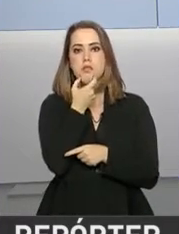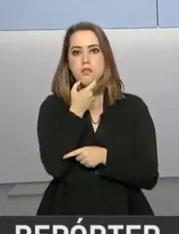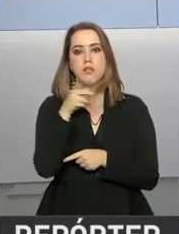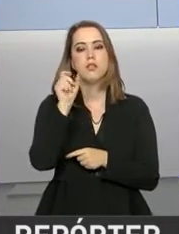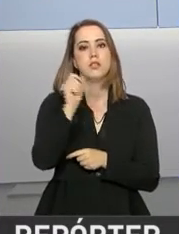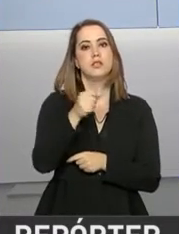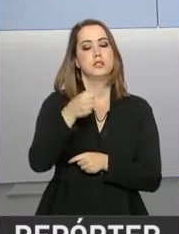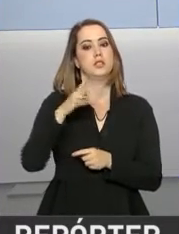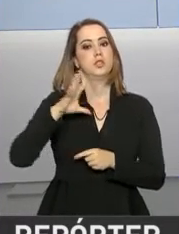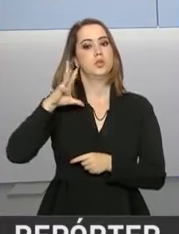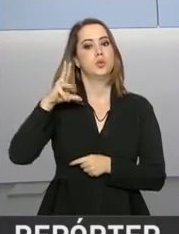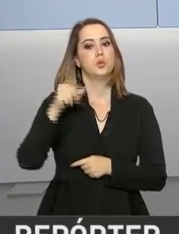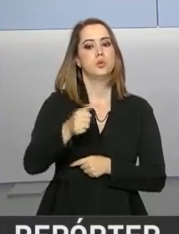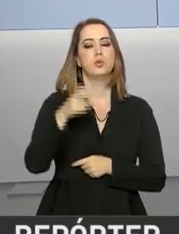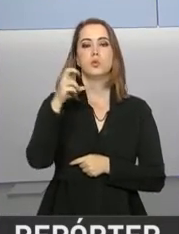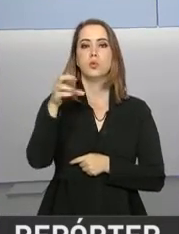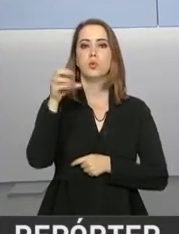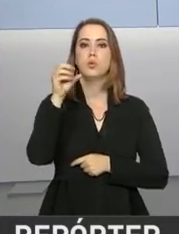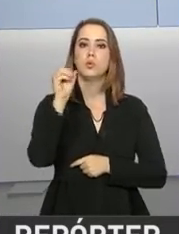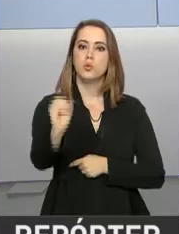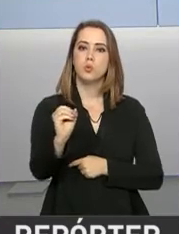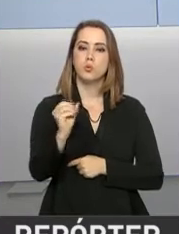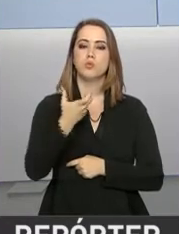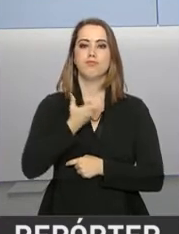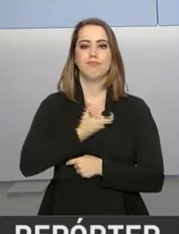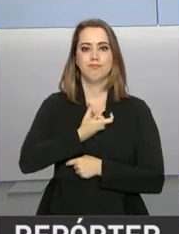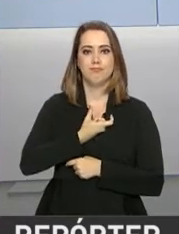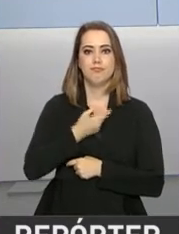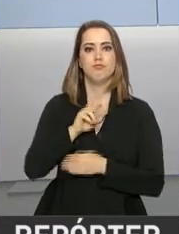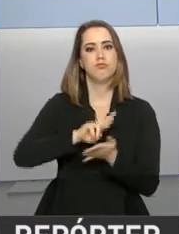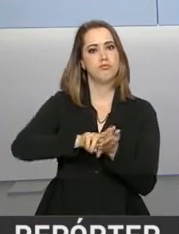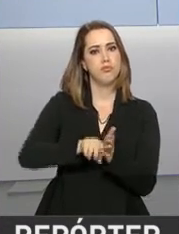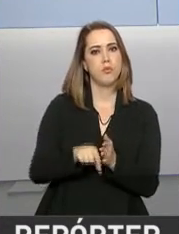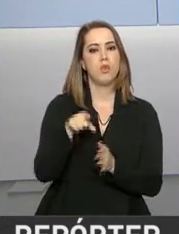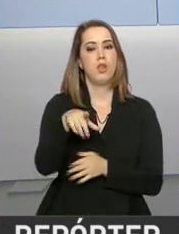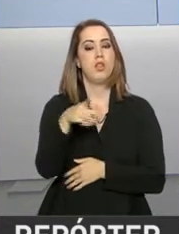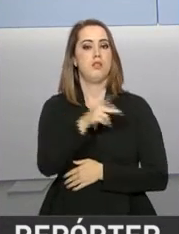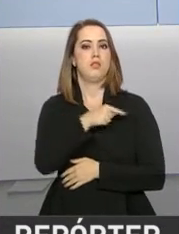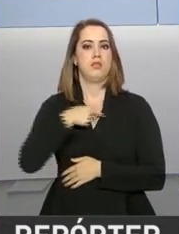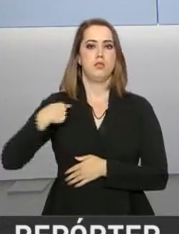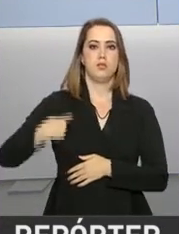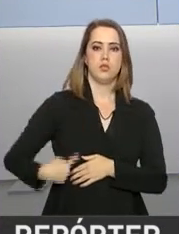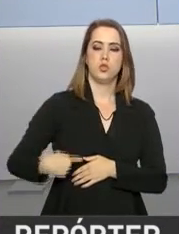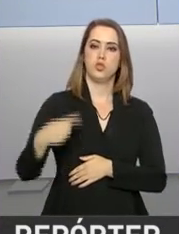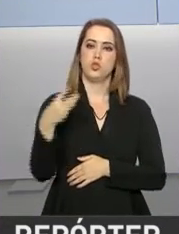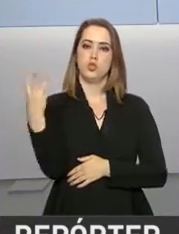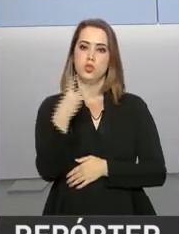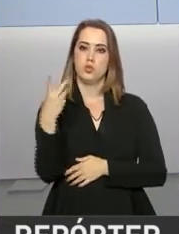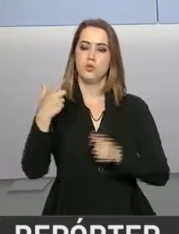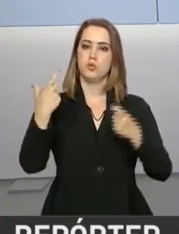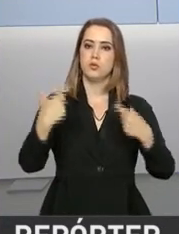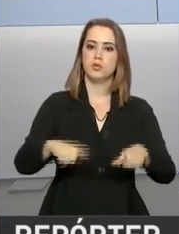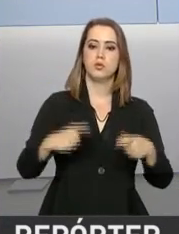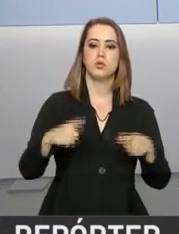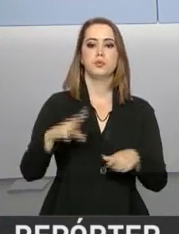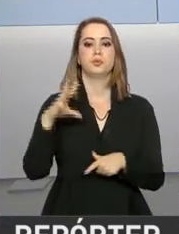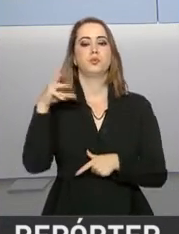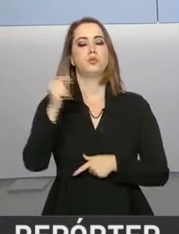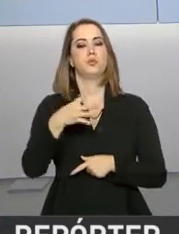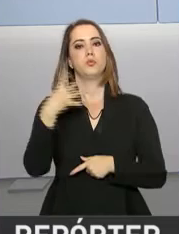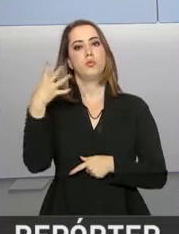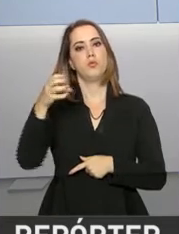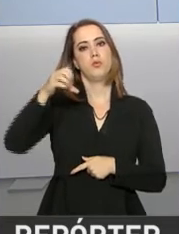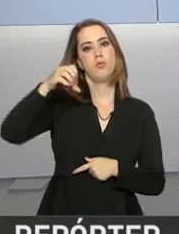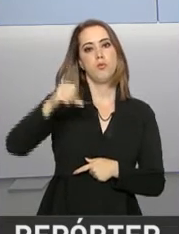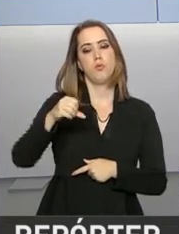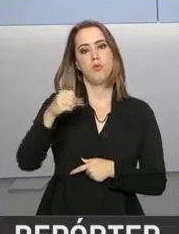19 de ouro 19 de prata e 12 de bronze 50 no total a china vem em terceiro lugar com 16 de ouro 15 de prata e 18 de bronze